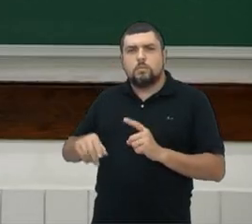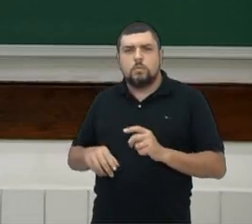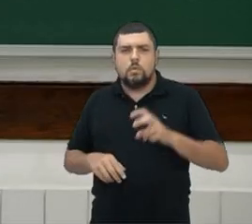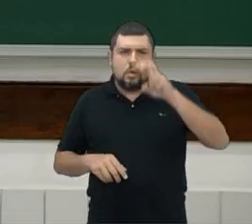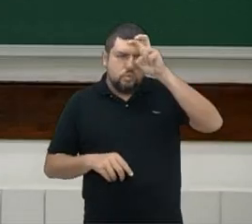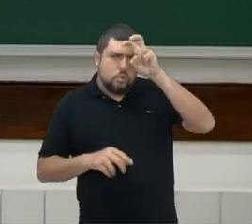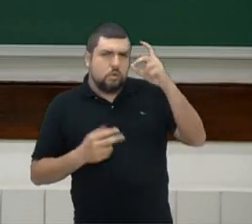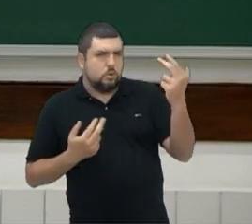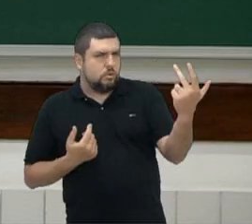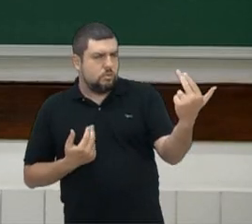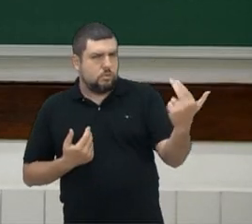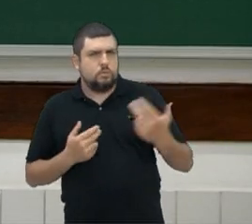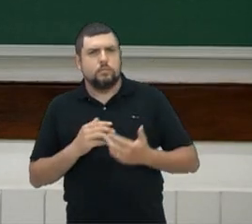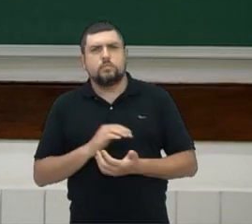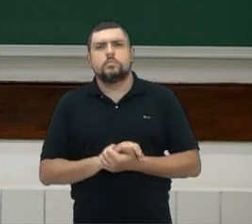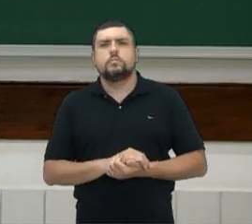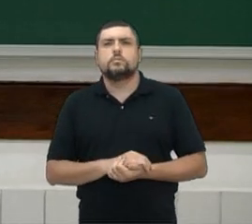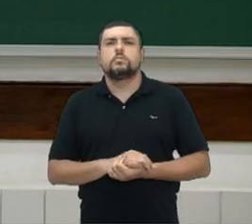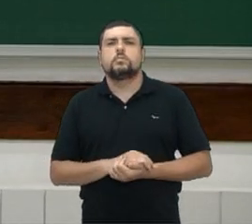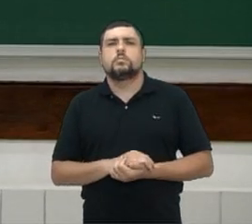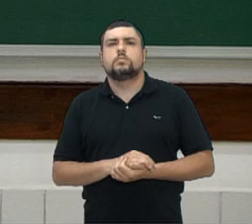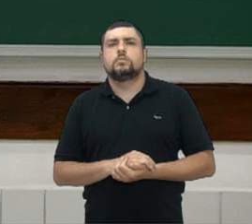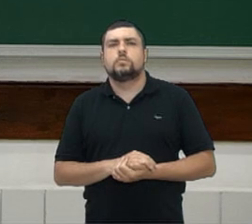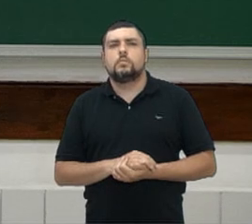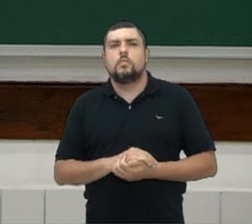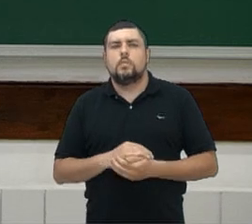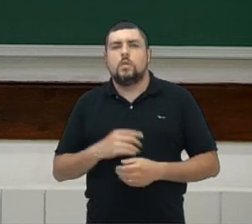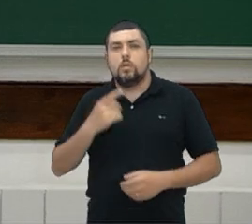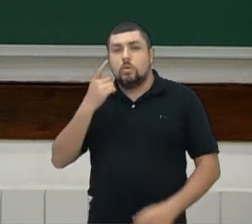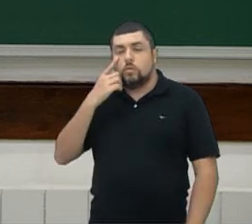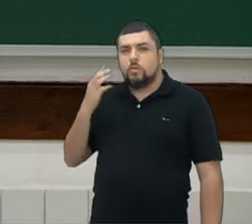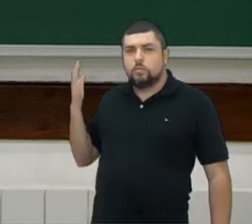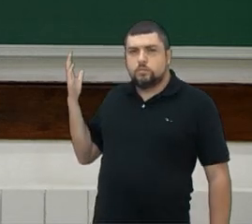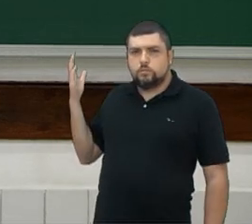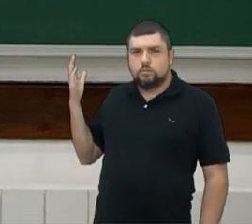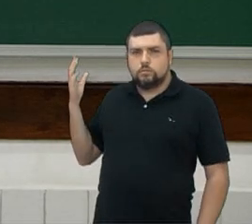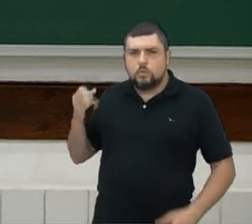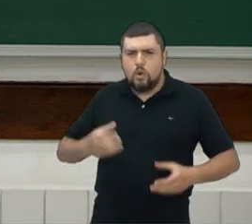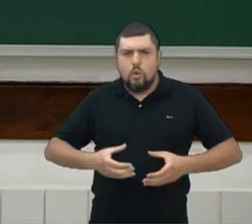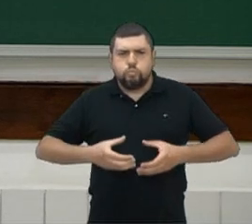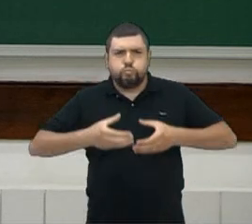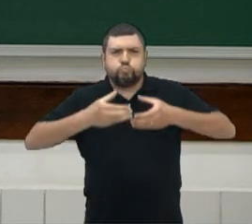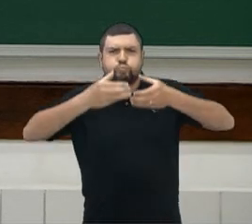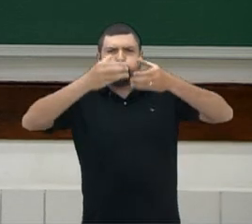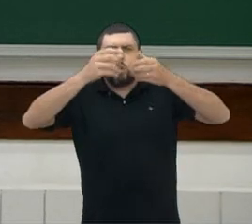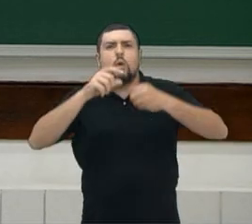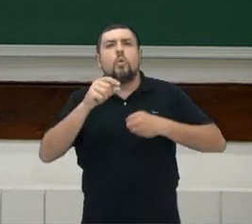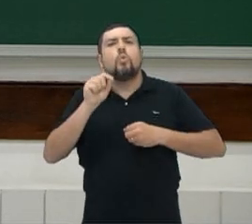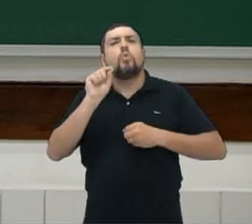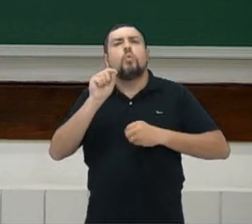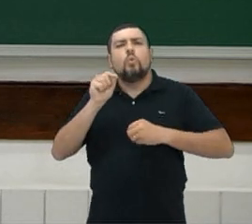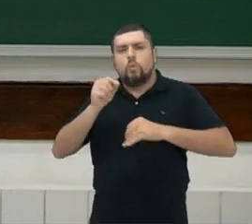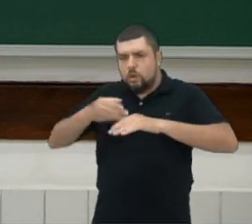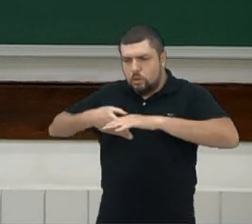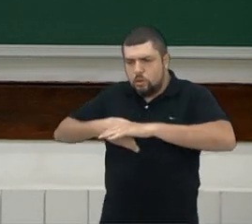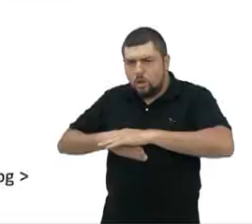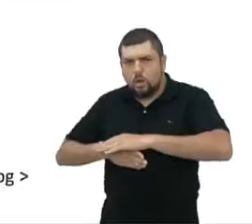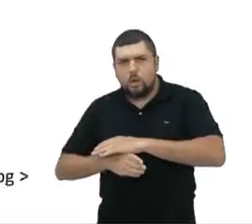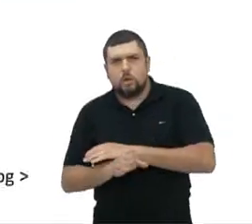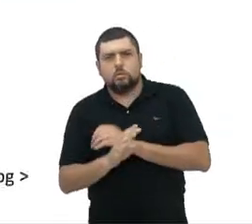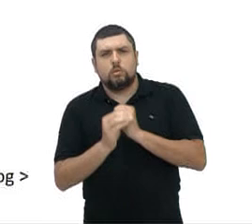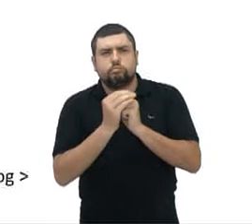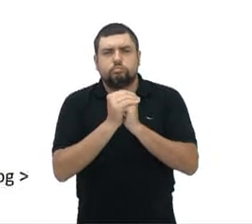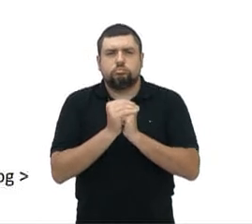era assim, ok? Aqui nós temos aqui colunas do templo de Amon. O deus Amon é um deus egípcio que os